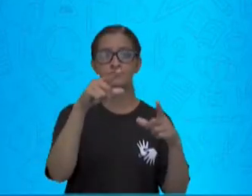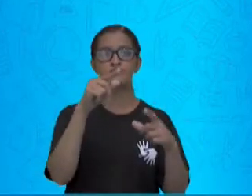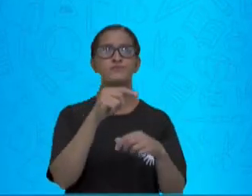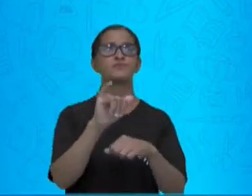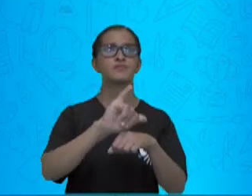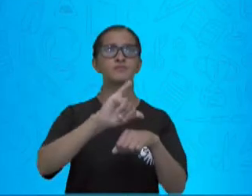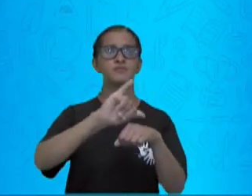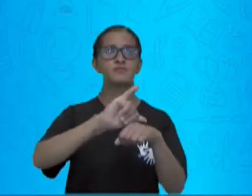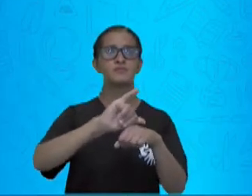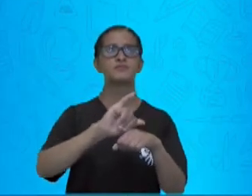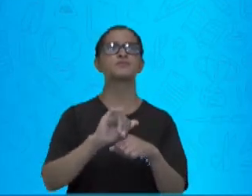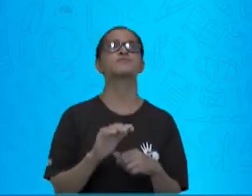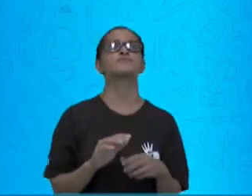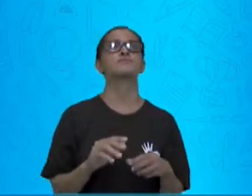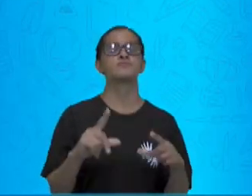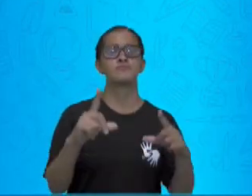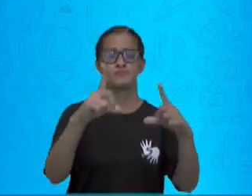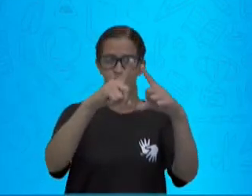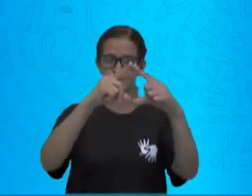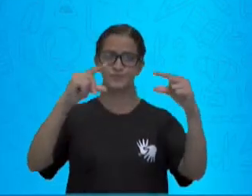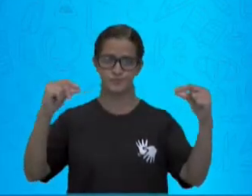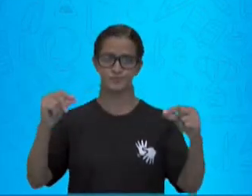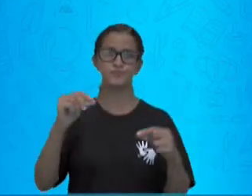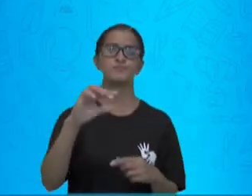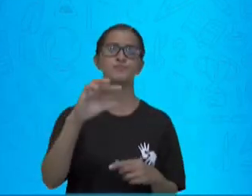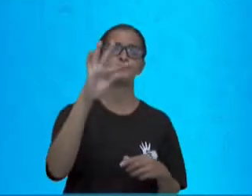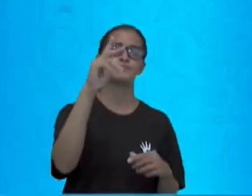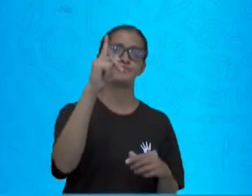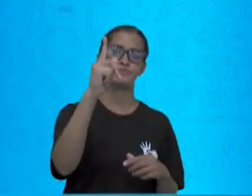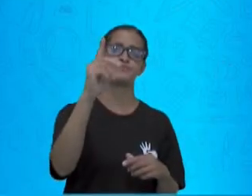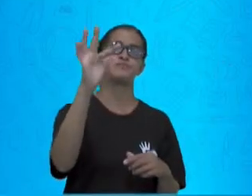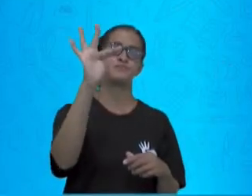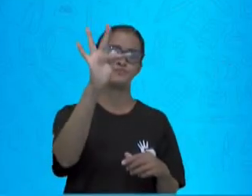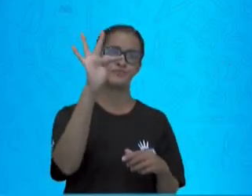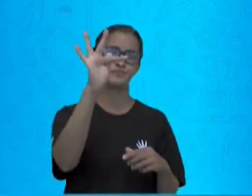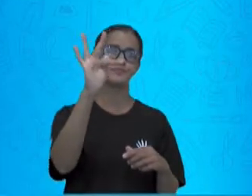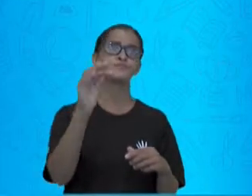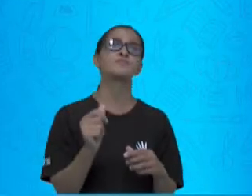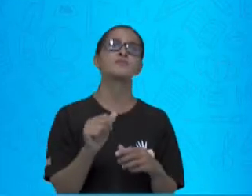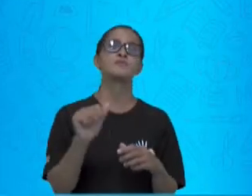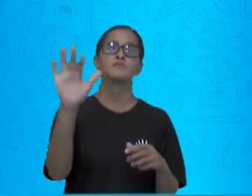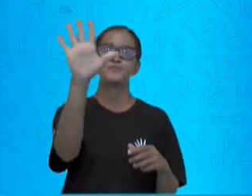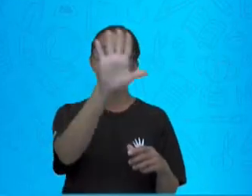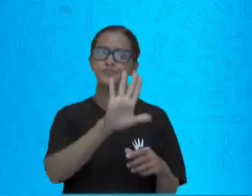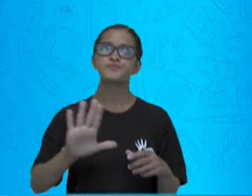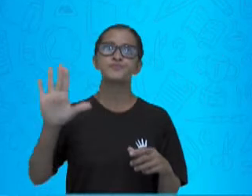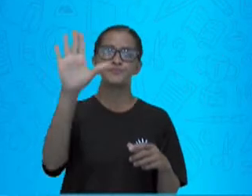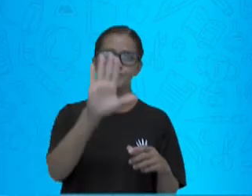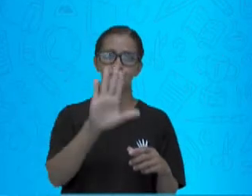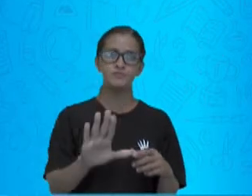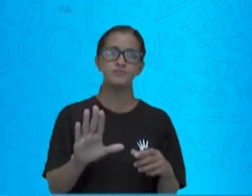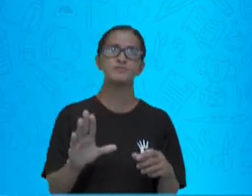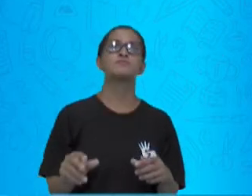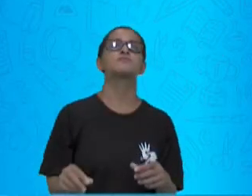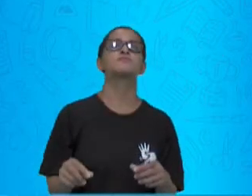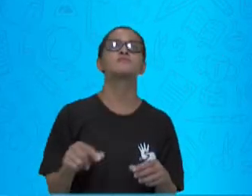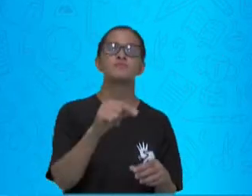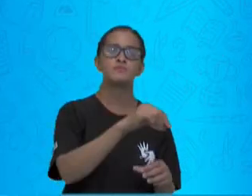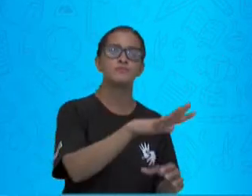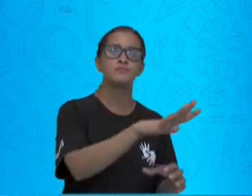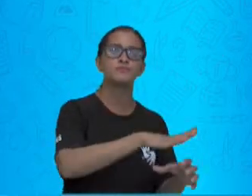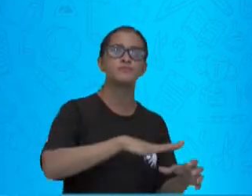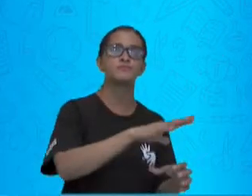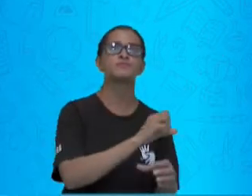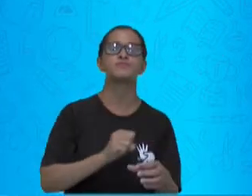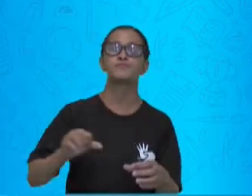capital é Brasília, tá? O Distrito Federal. Nós temos os estados também como administração. São as